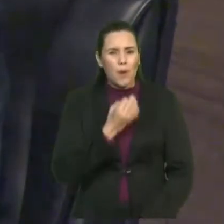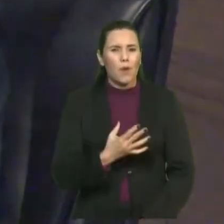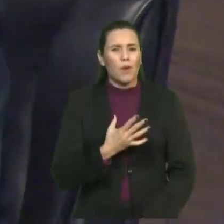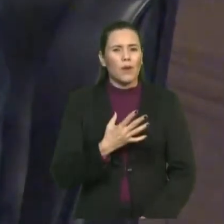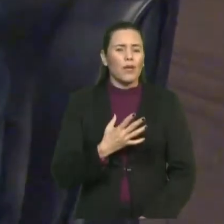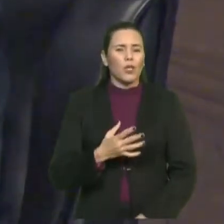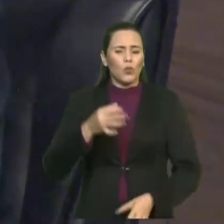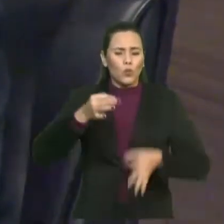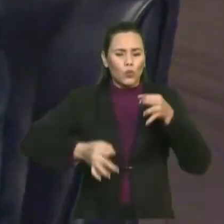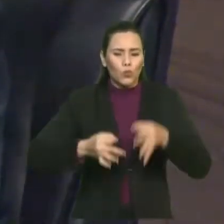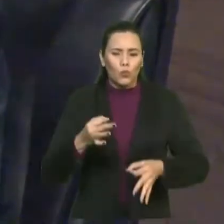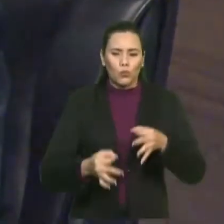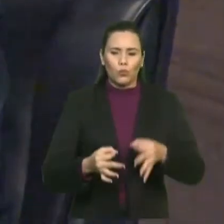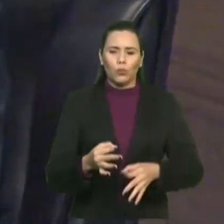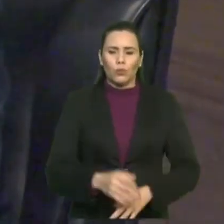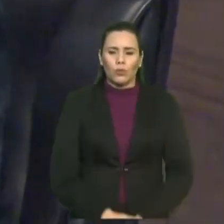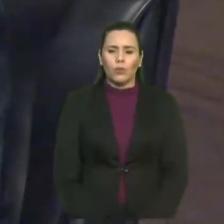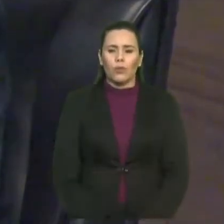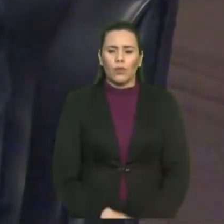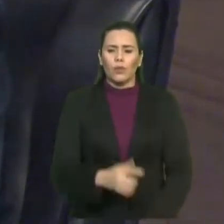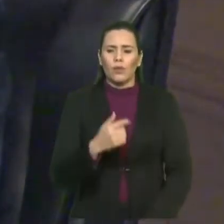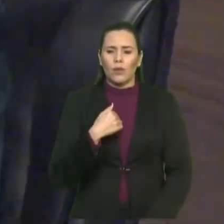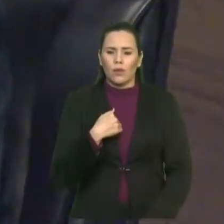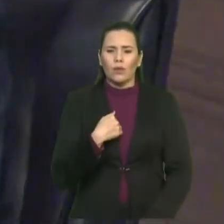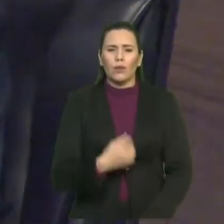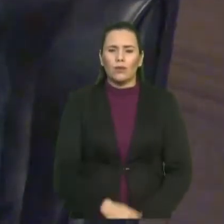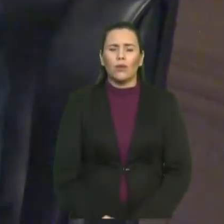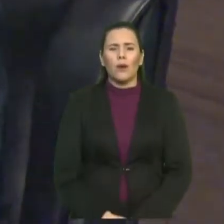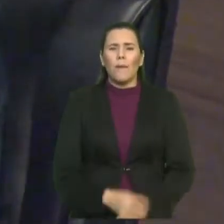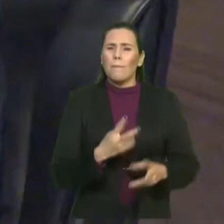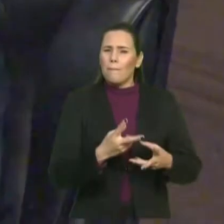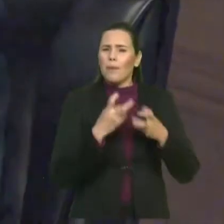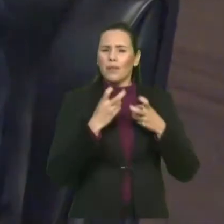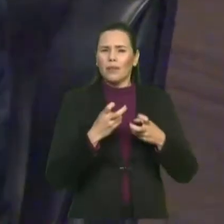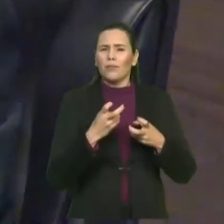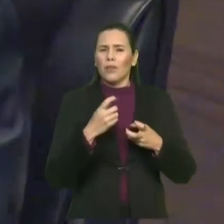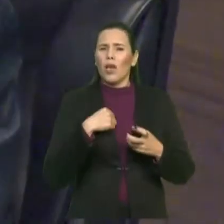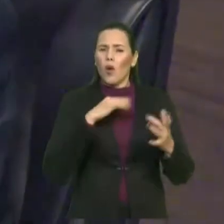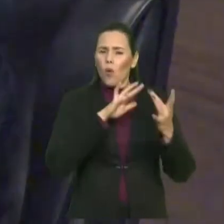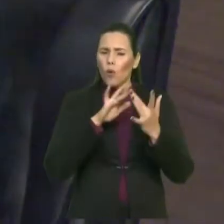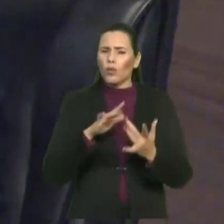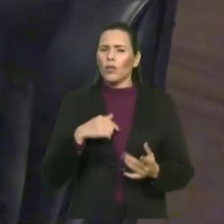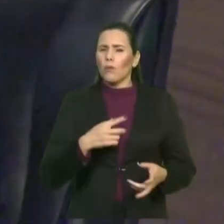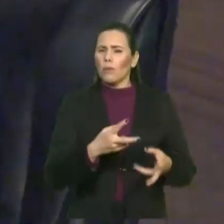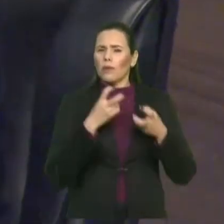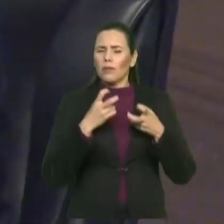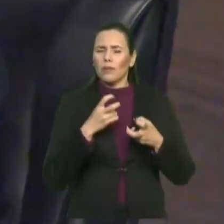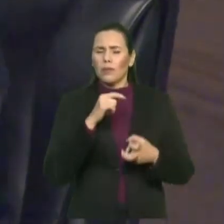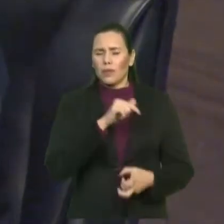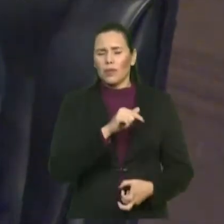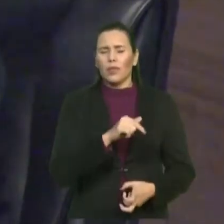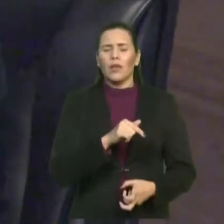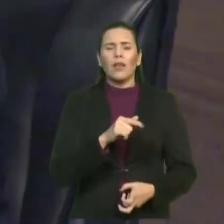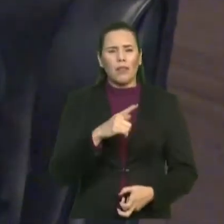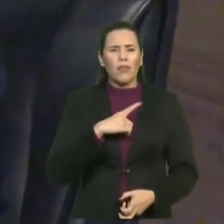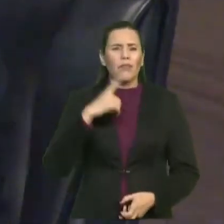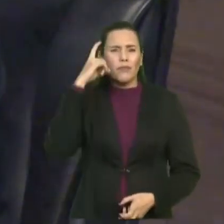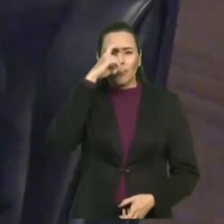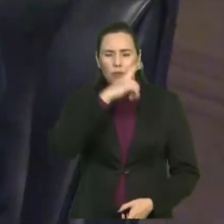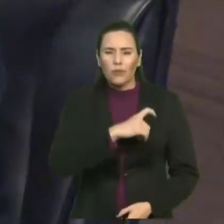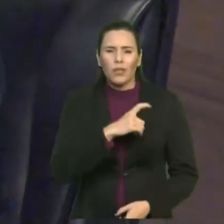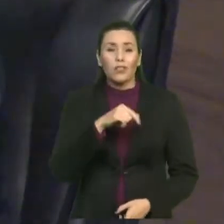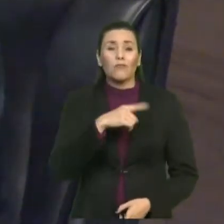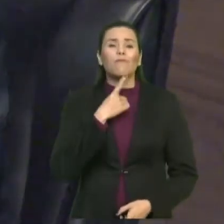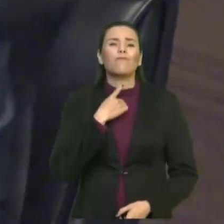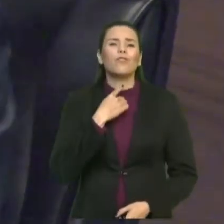convivi as dificuldades e a vontade que ele tinha de terminar o mandato dele, como ele está terminando, com um mandato